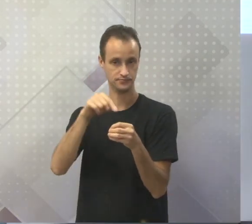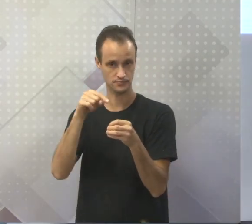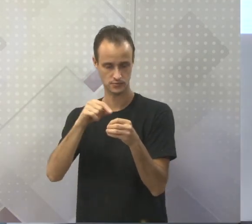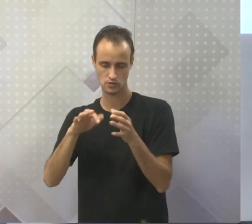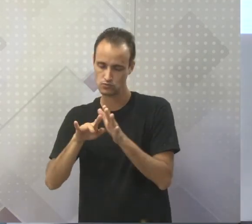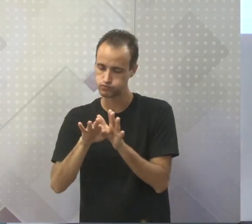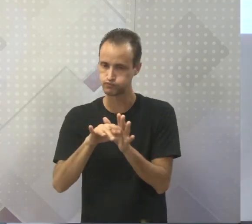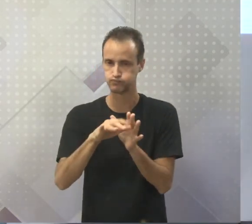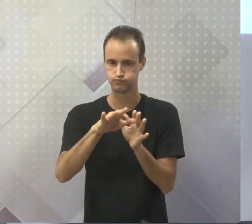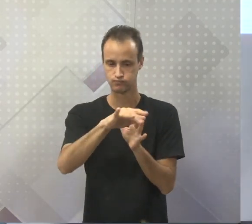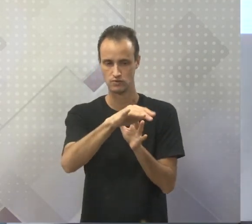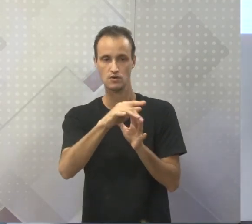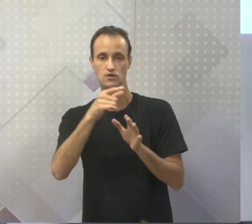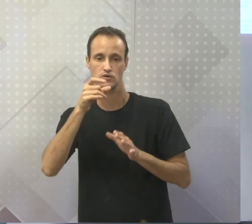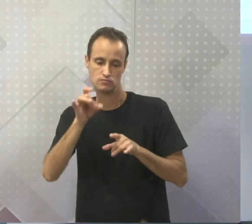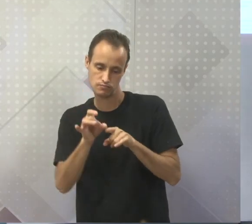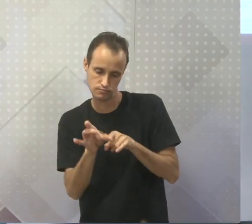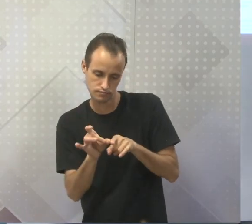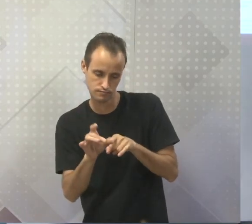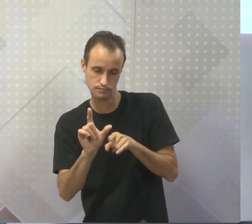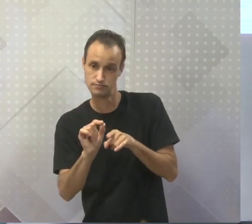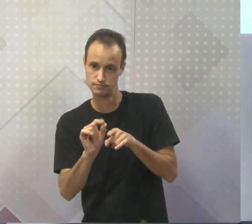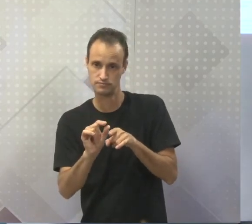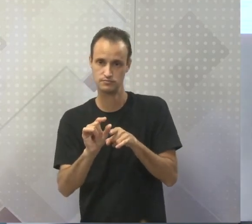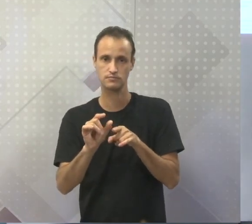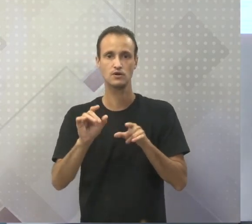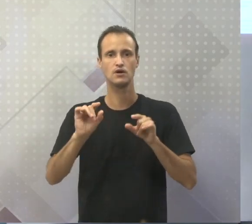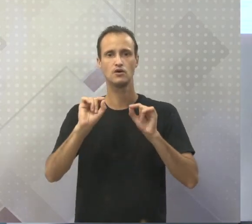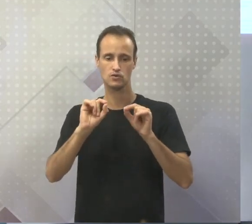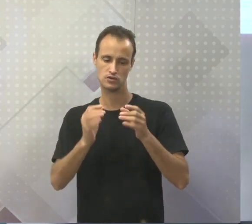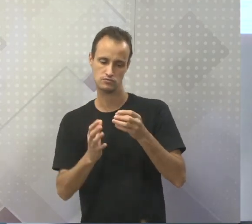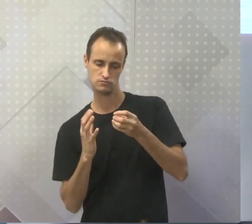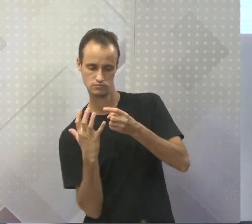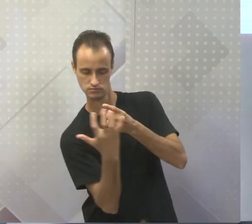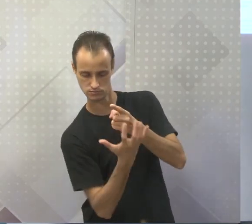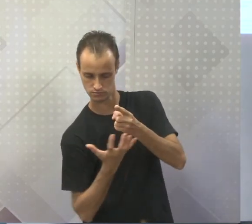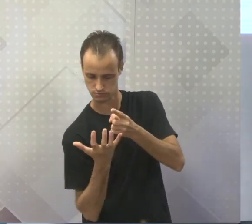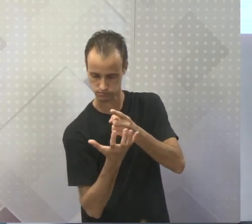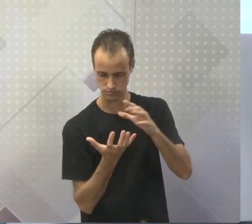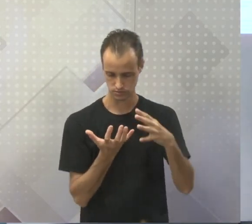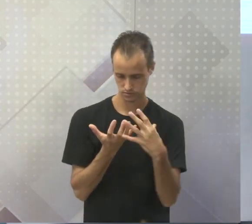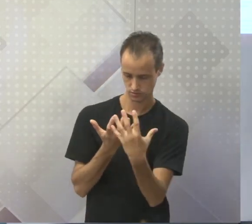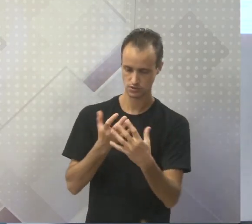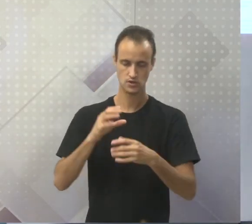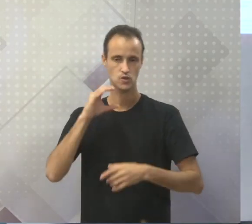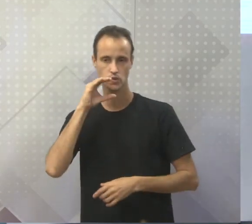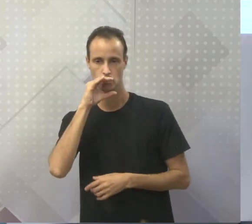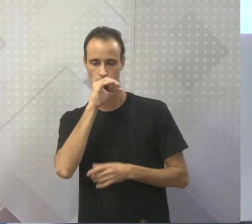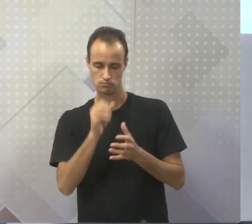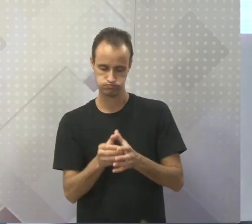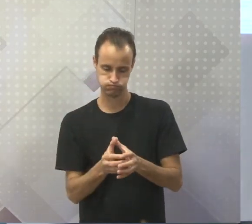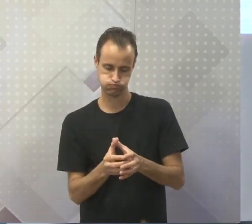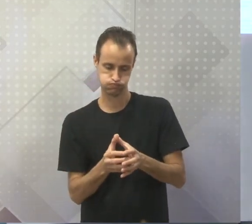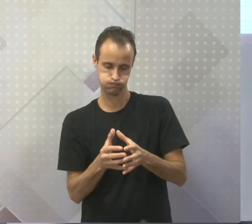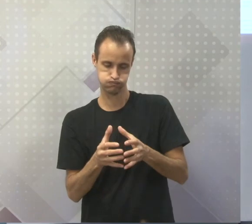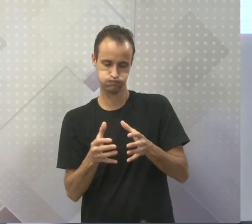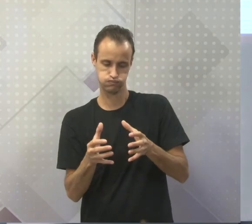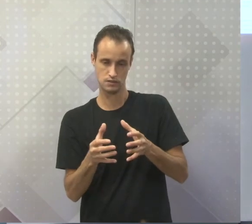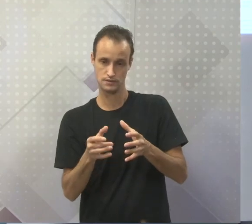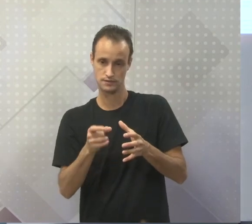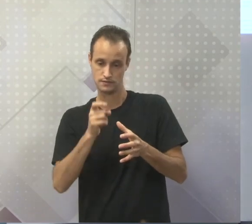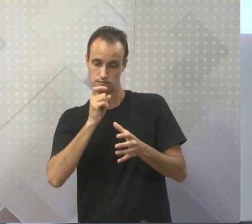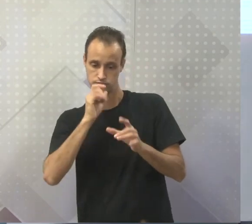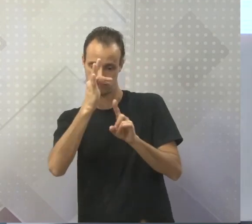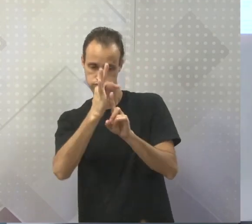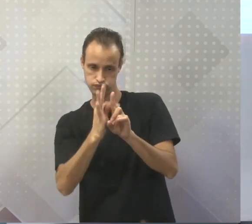É uma bolsa de tecido que regula a temperatura do testículo. Se está quente, ele dilata para esfriar.